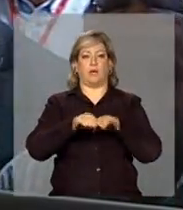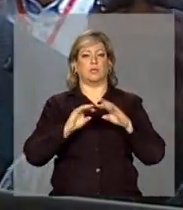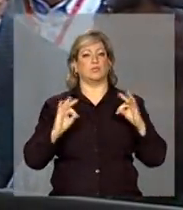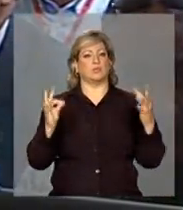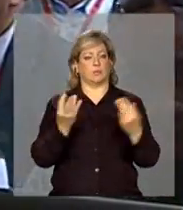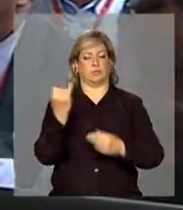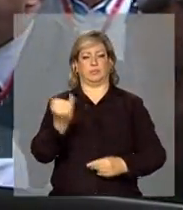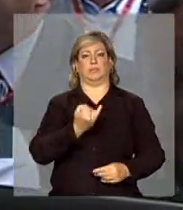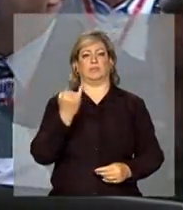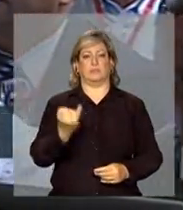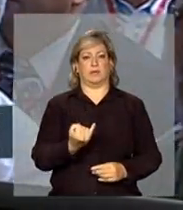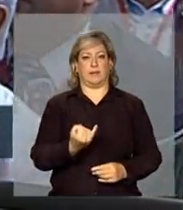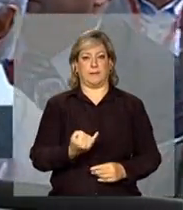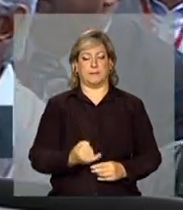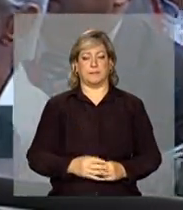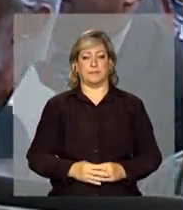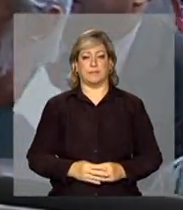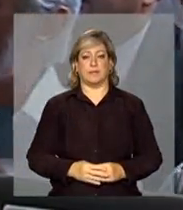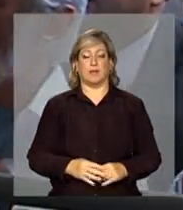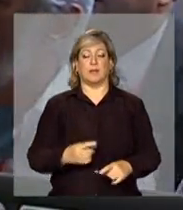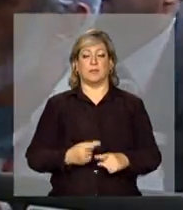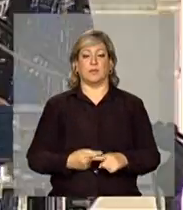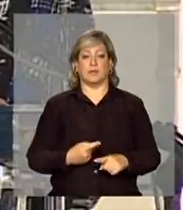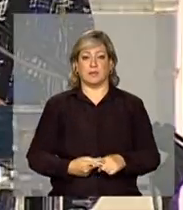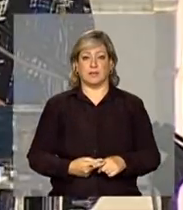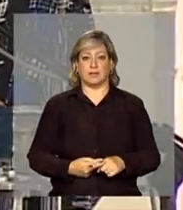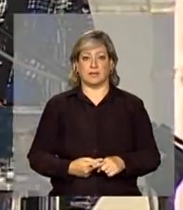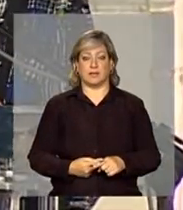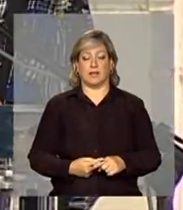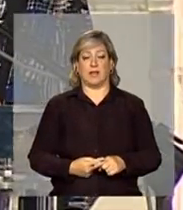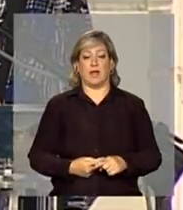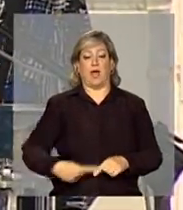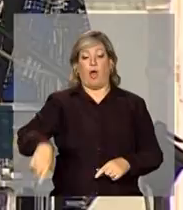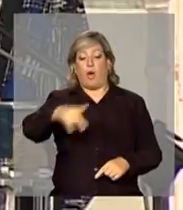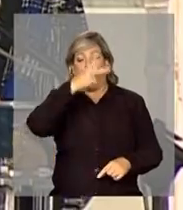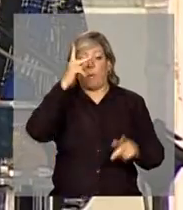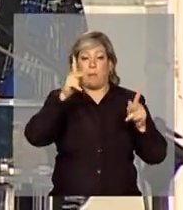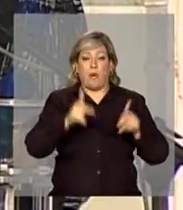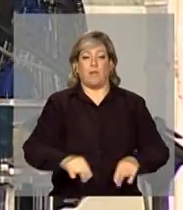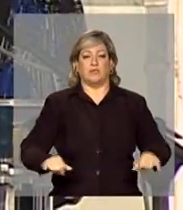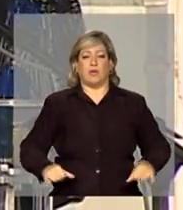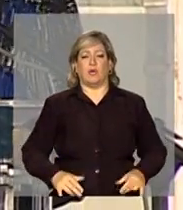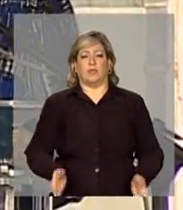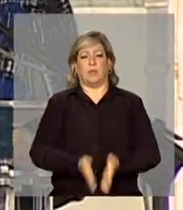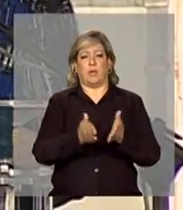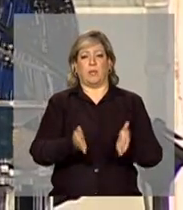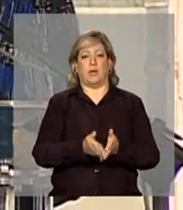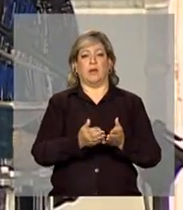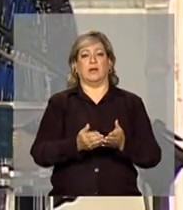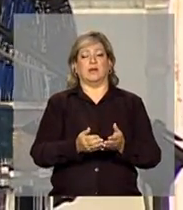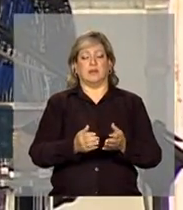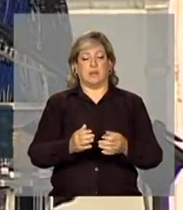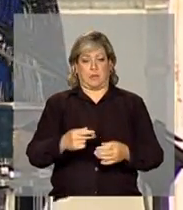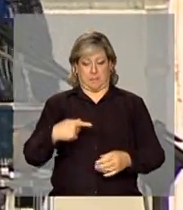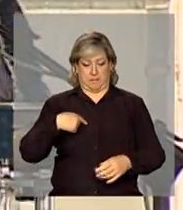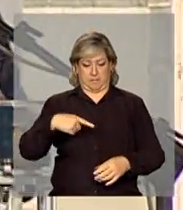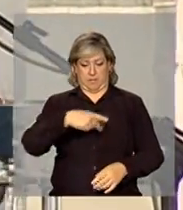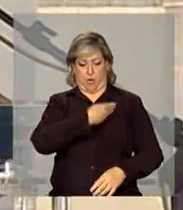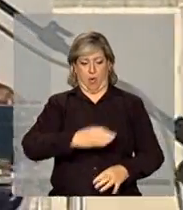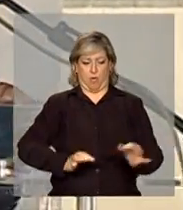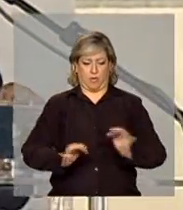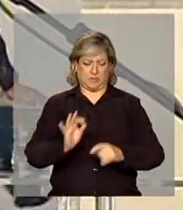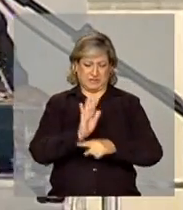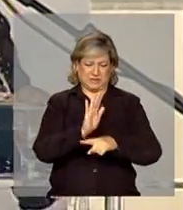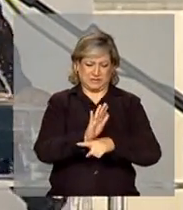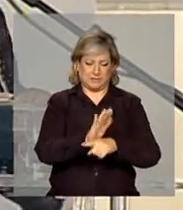Porque um país que tira sua população da pobreza, ele tem de ser respeitado no